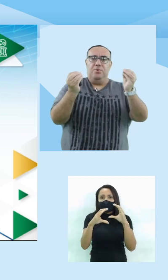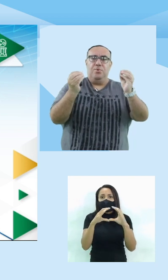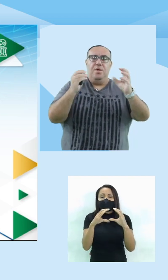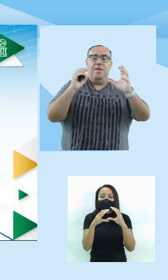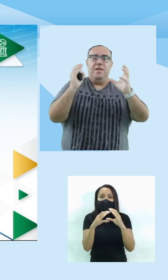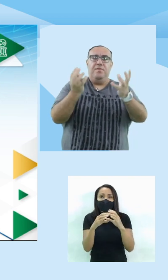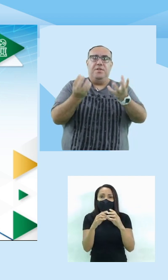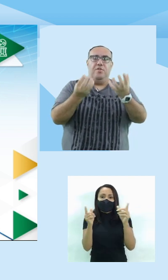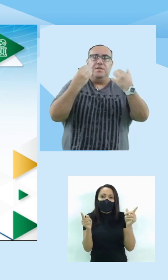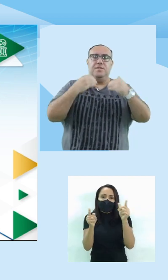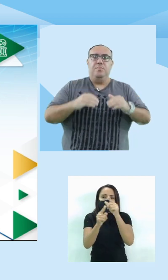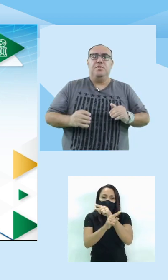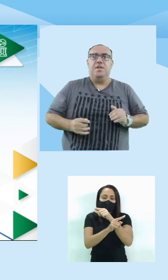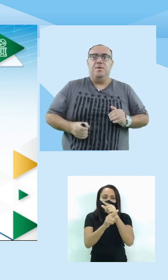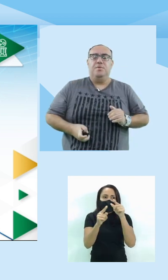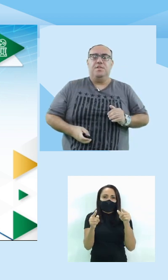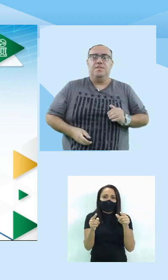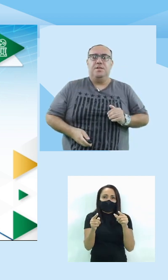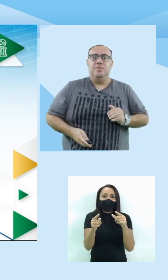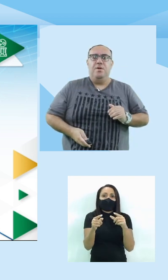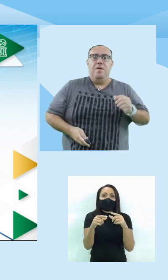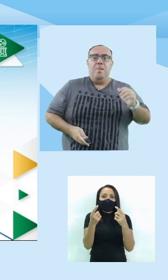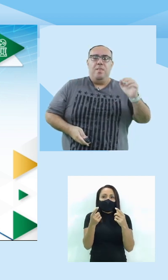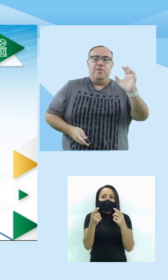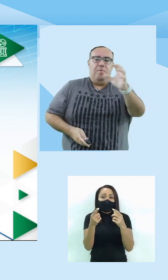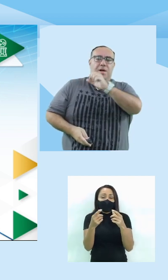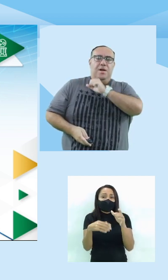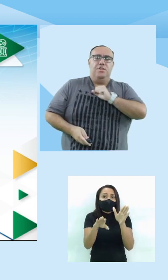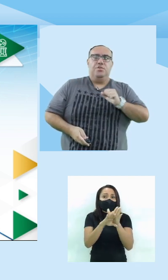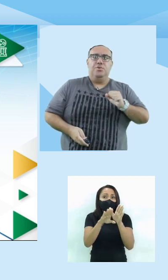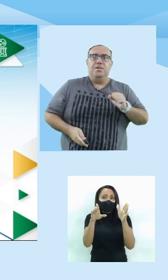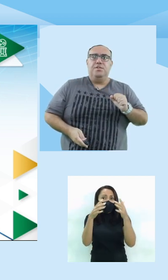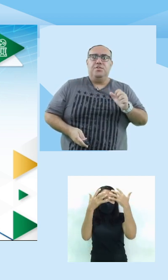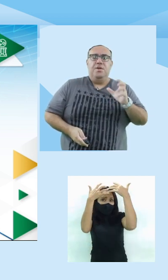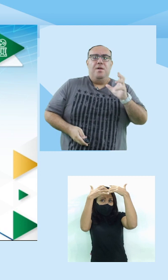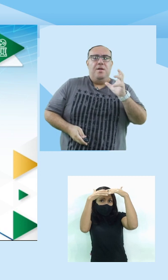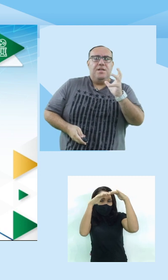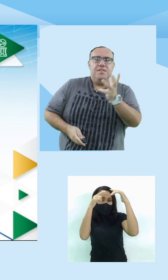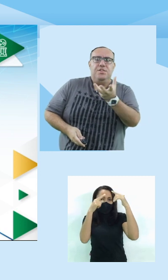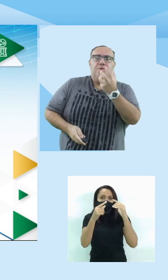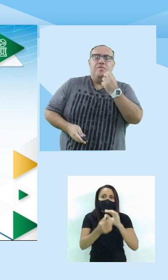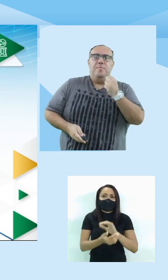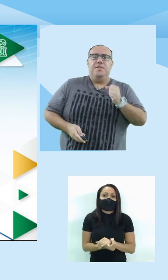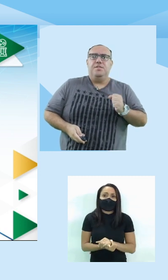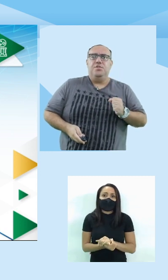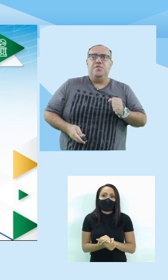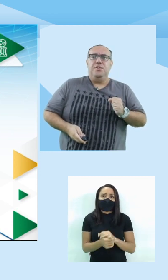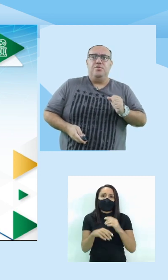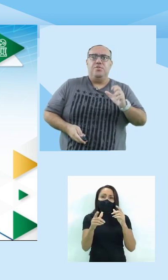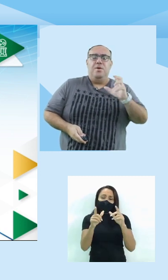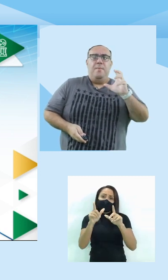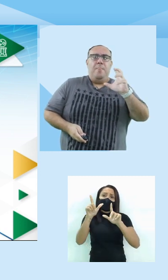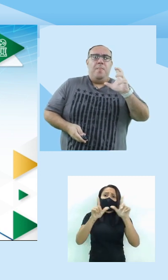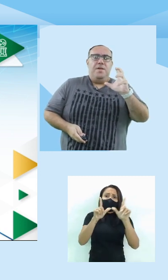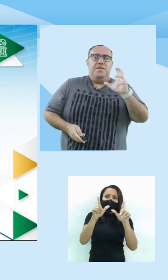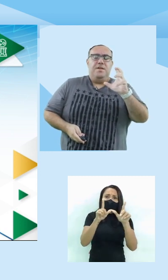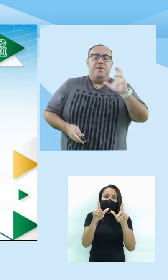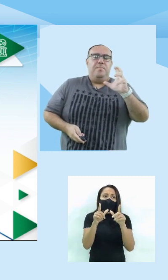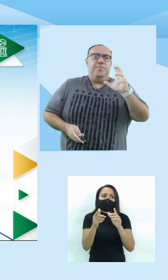o outro, levando informação para o cérebro, tá certo? Vamos lá, estudantes, assistam novamente esses vídeos,